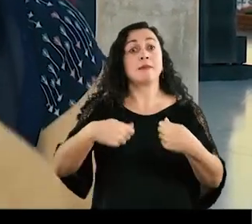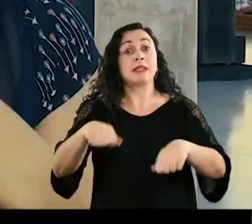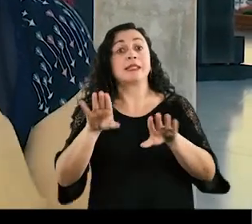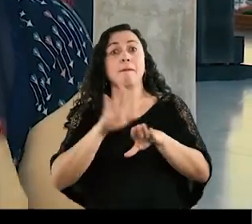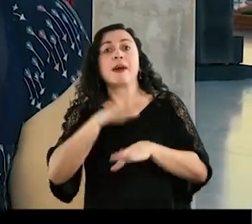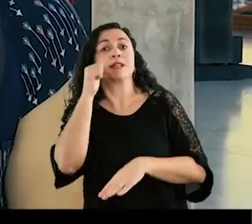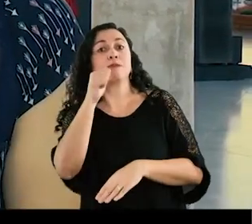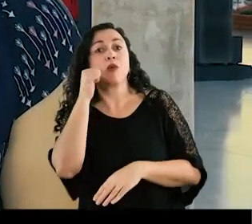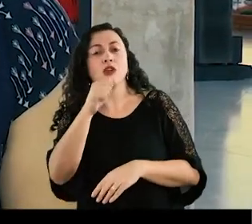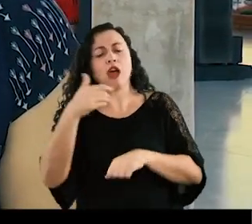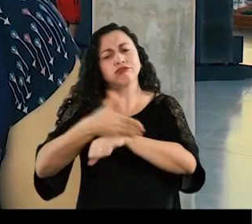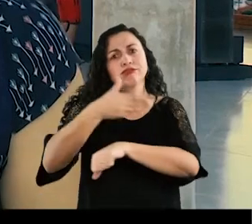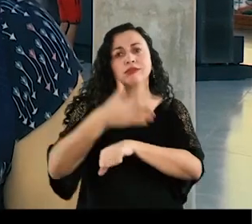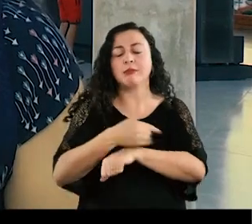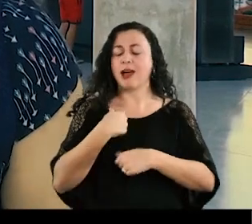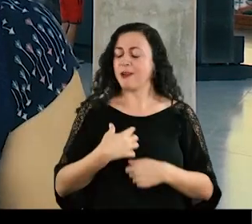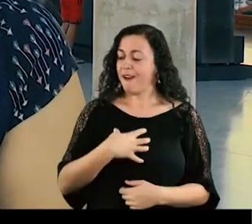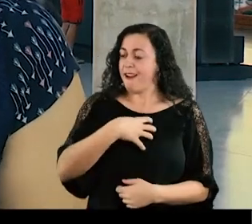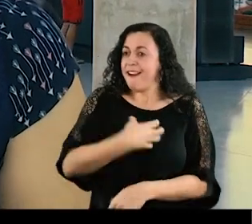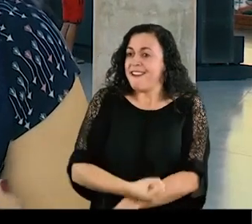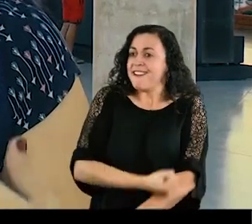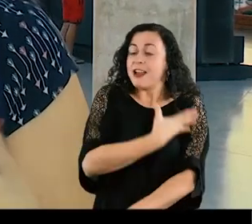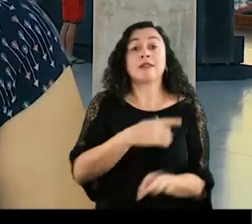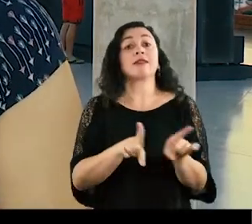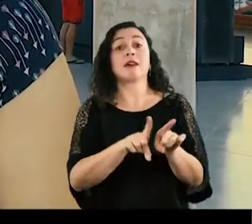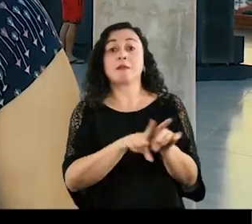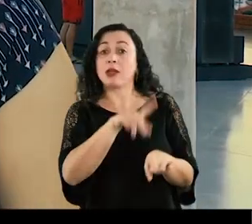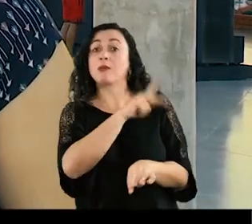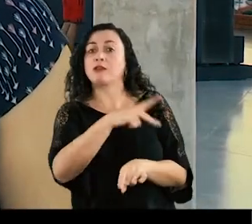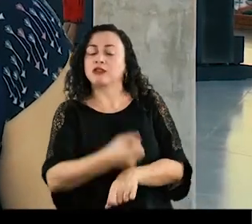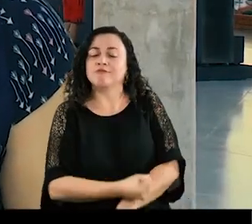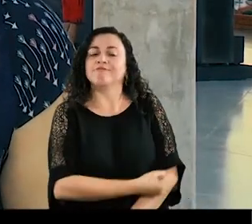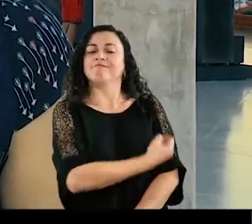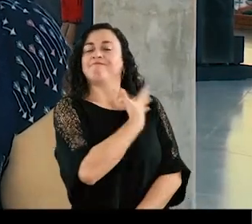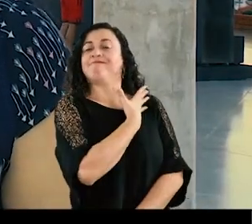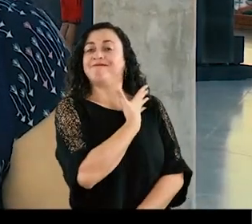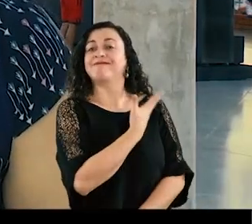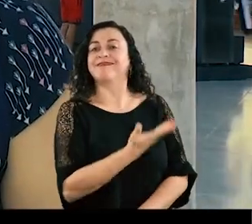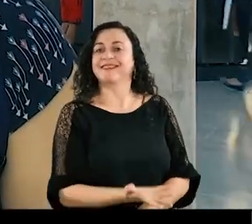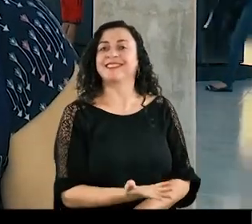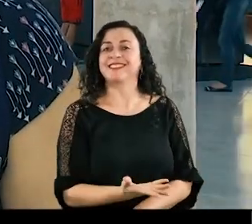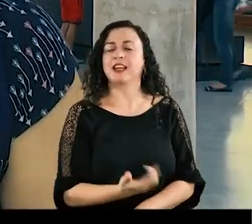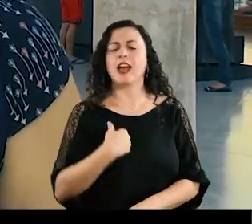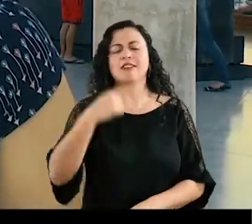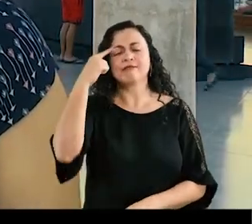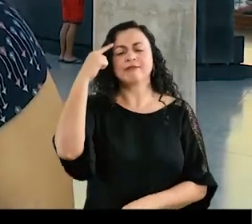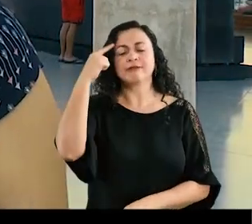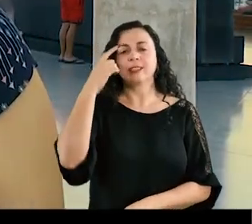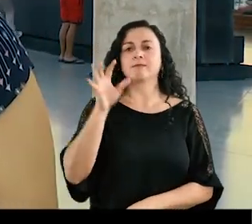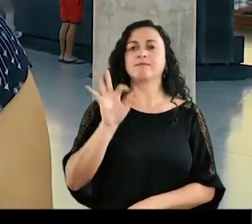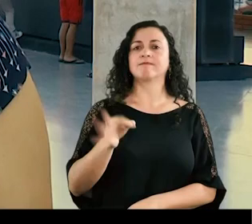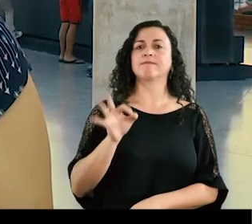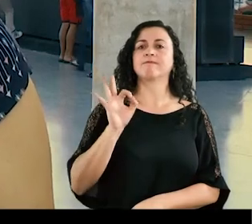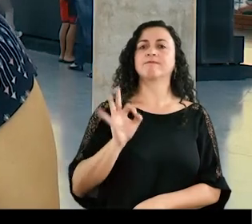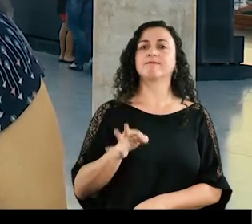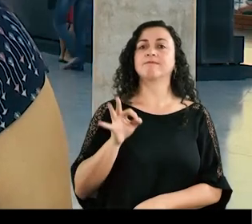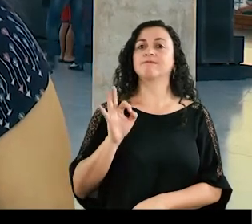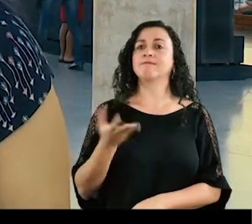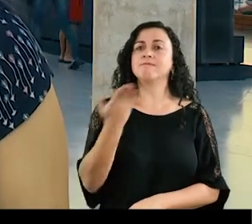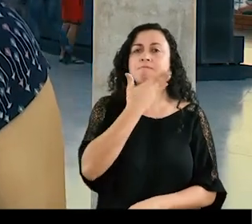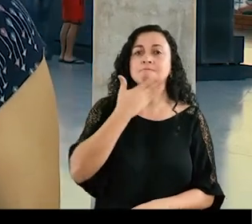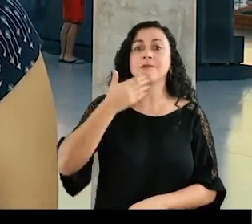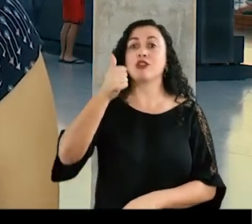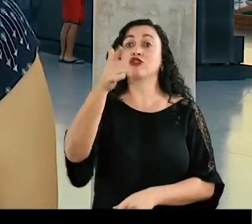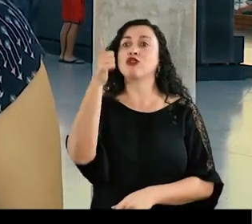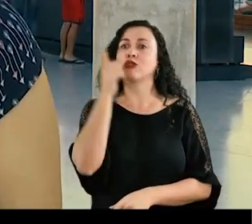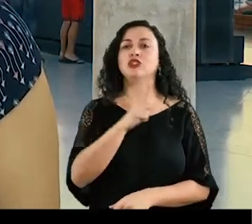mulheres. Isso foi muito emocionante, tanto para mim quanto para o professor que estava comigo. E eu pensei, nossa, seria muito legal se a gente